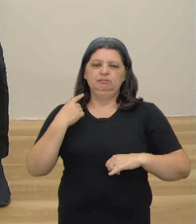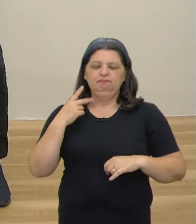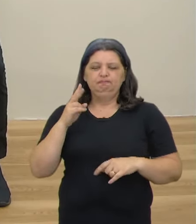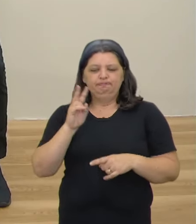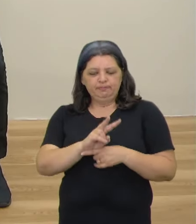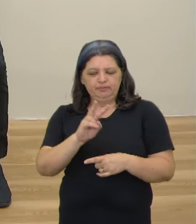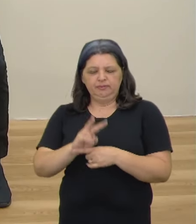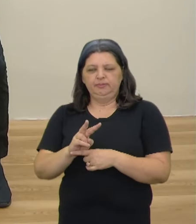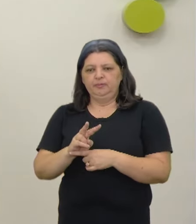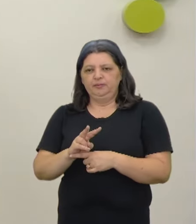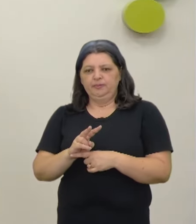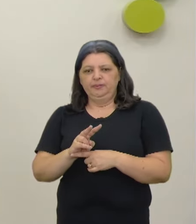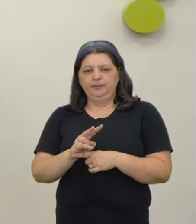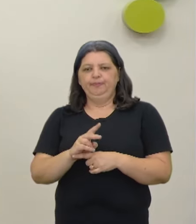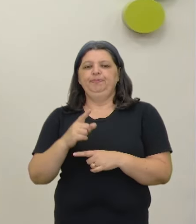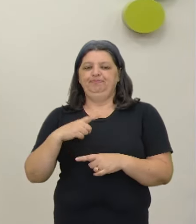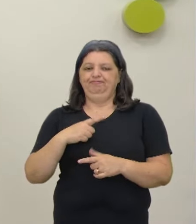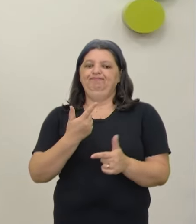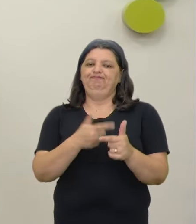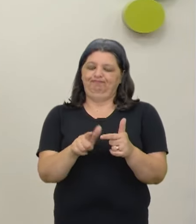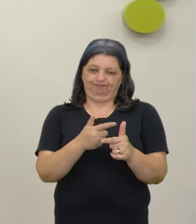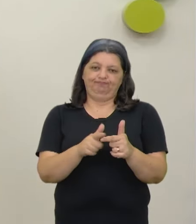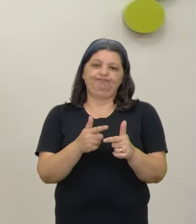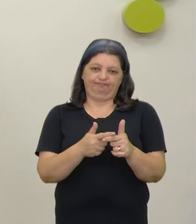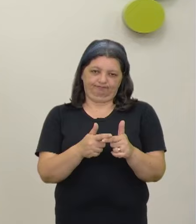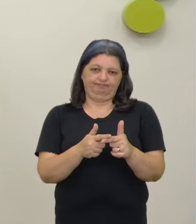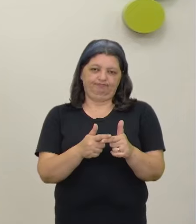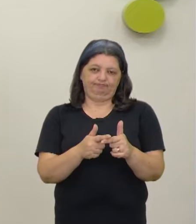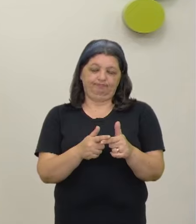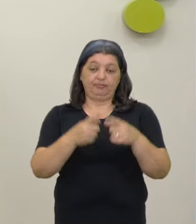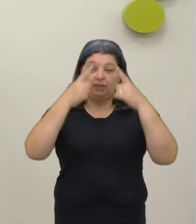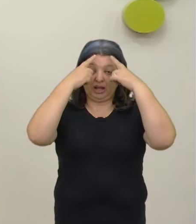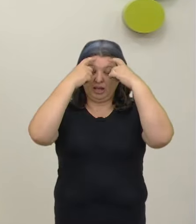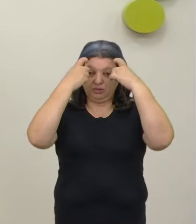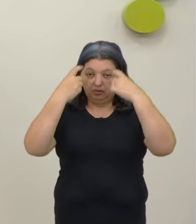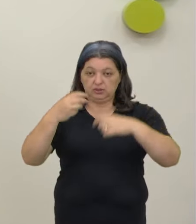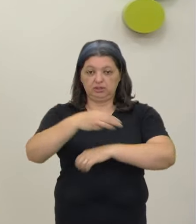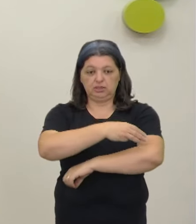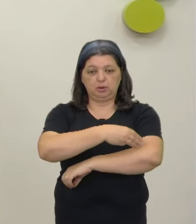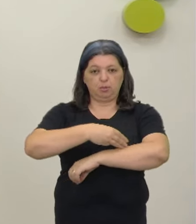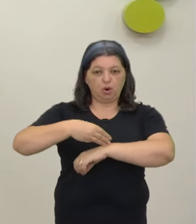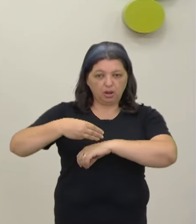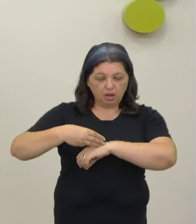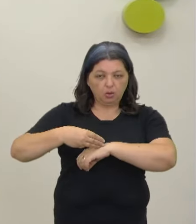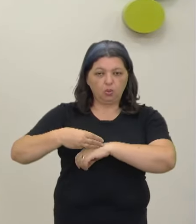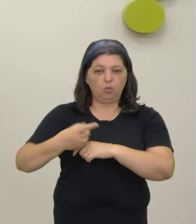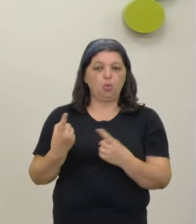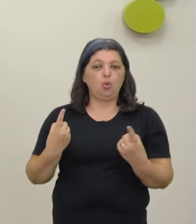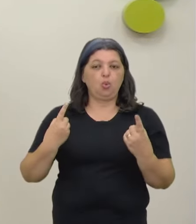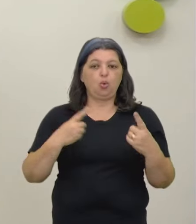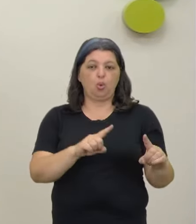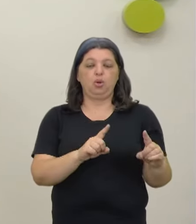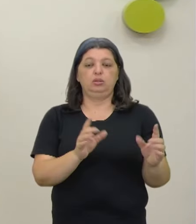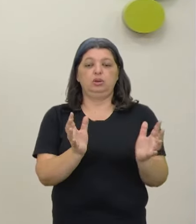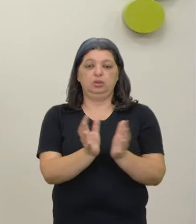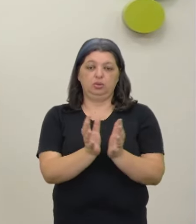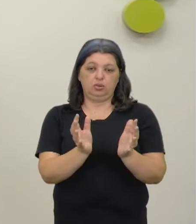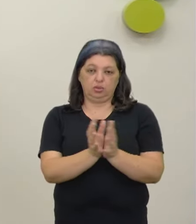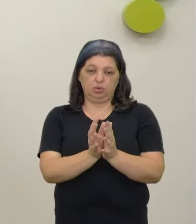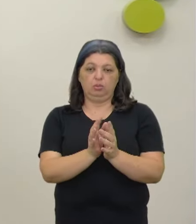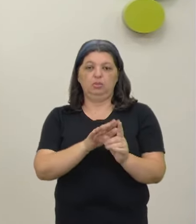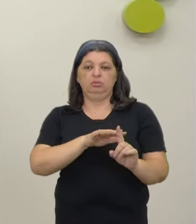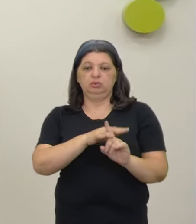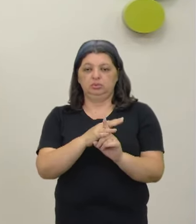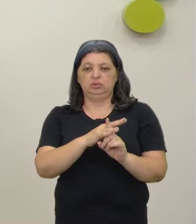Mas existe, assim, um grande problema, que é a violência moral praticada contra grupos sociais mais